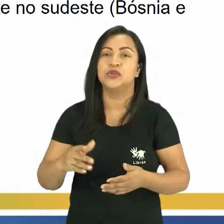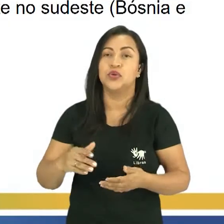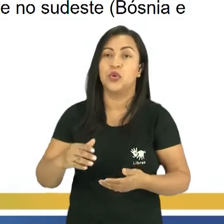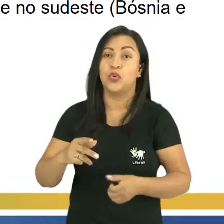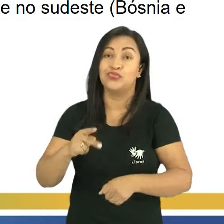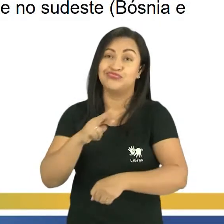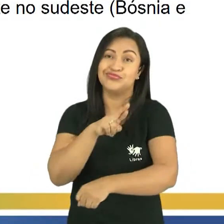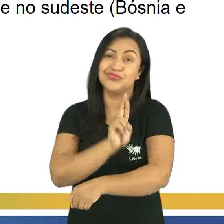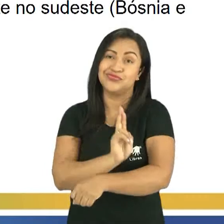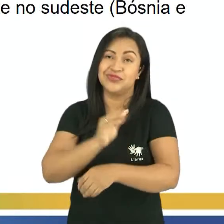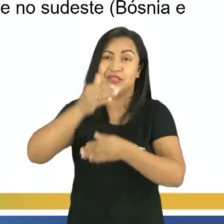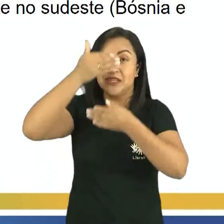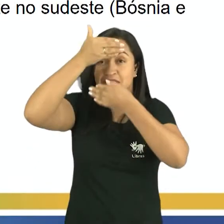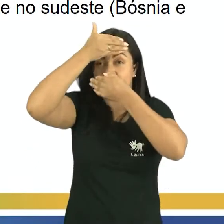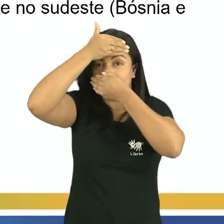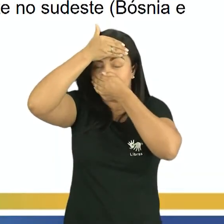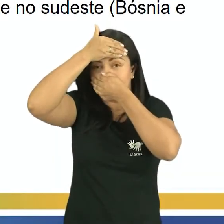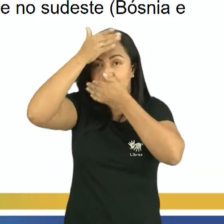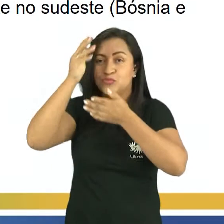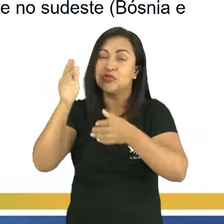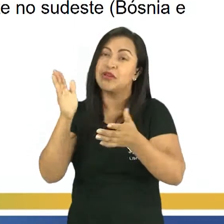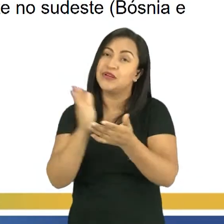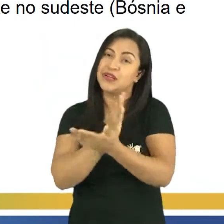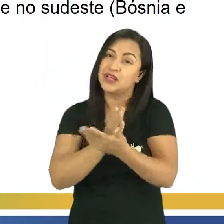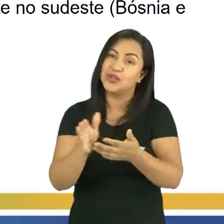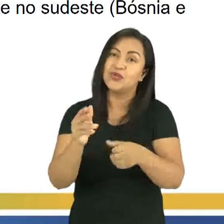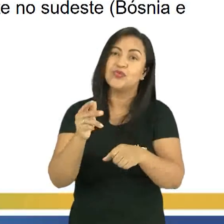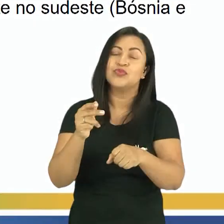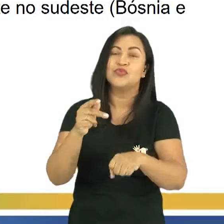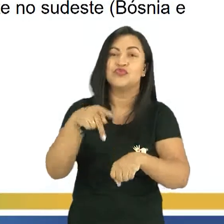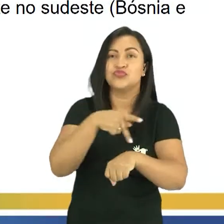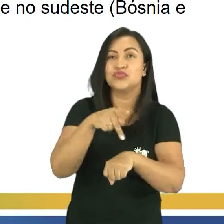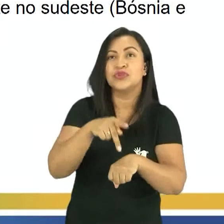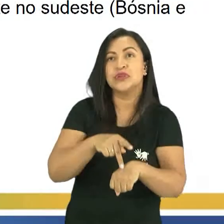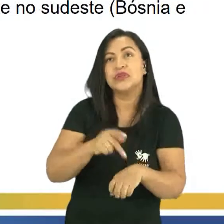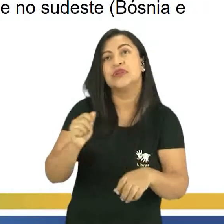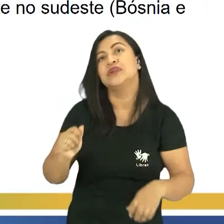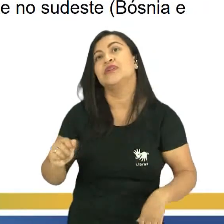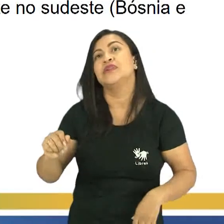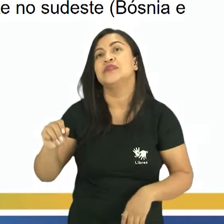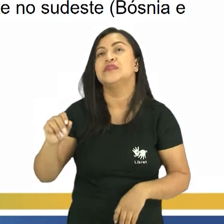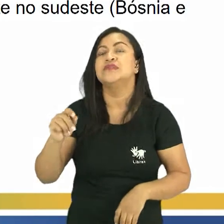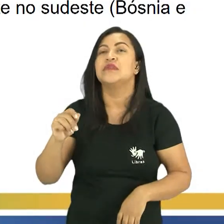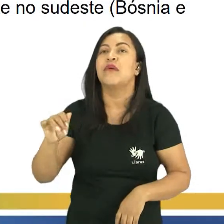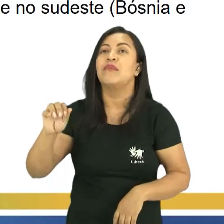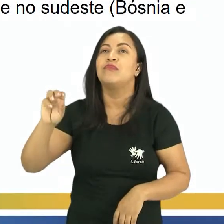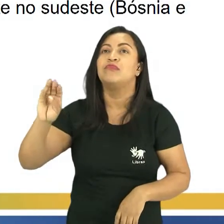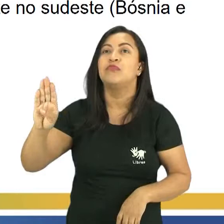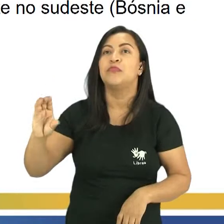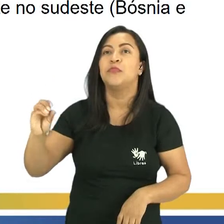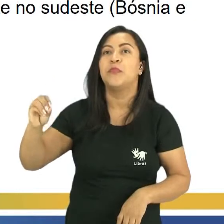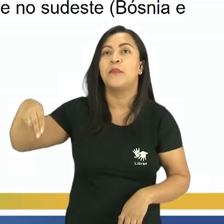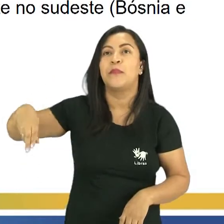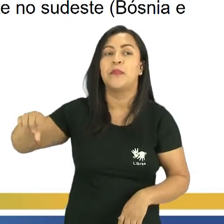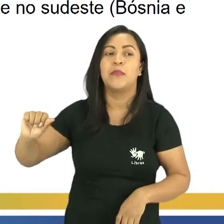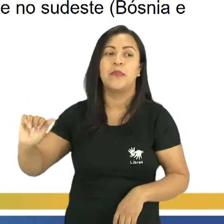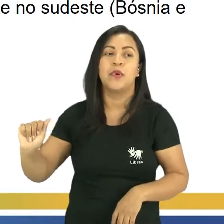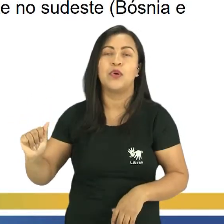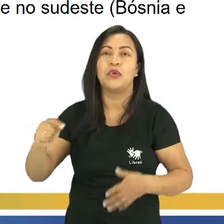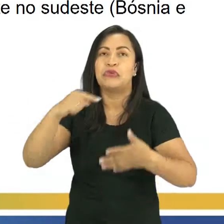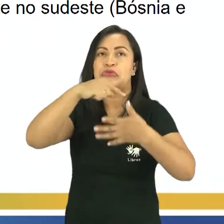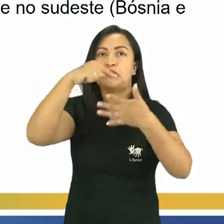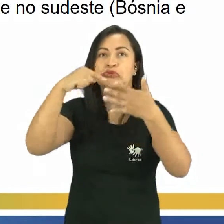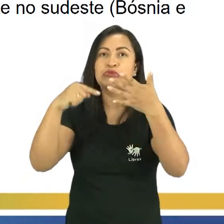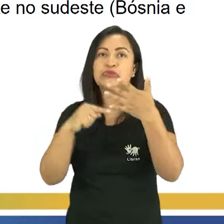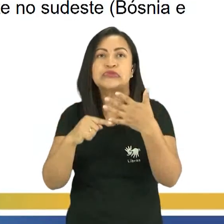alguns países como Bósnia, como Albânia, Kosovo, Cazaquistão, Chipre, Turquia, Azerbaijão,